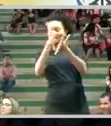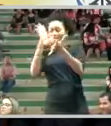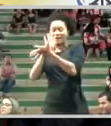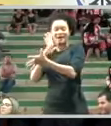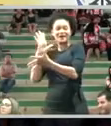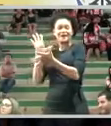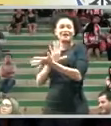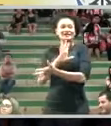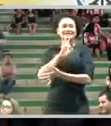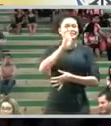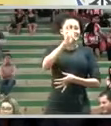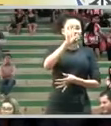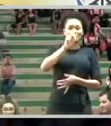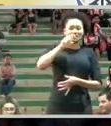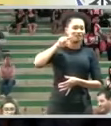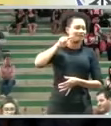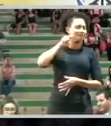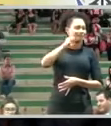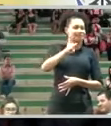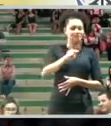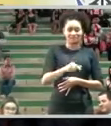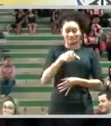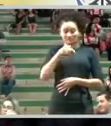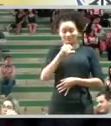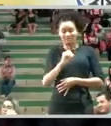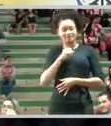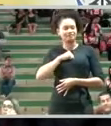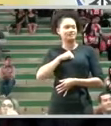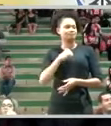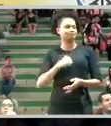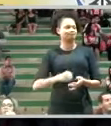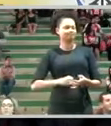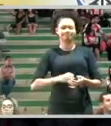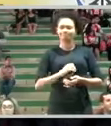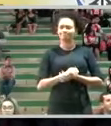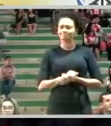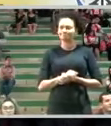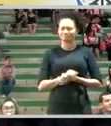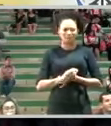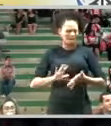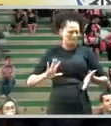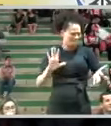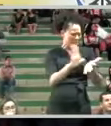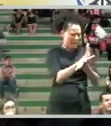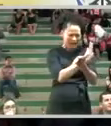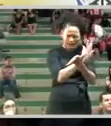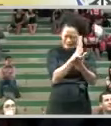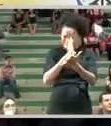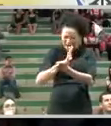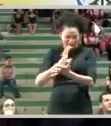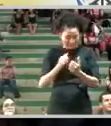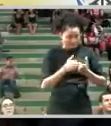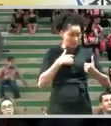e 70 sacerdotes. O desastre foi tremendo da arca.